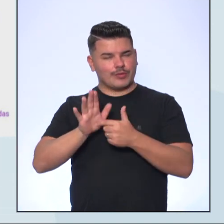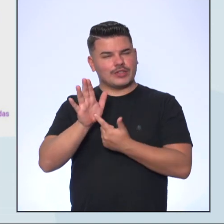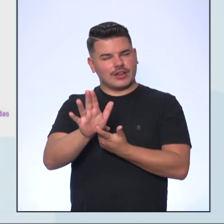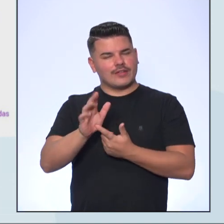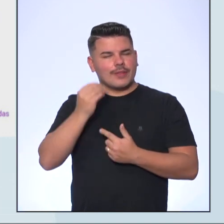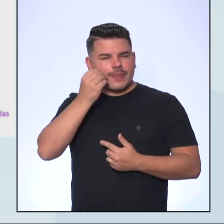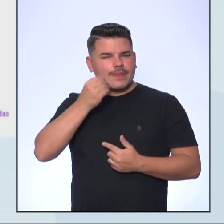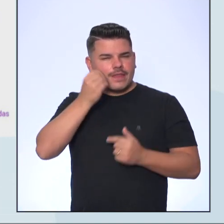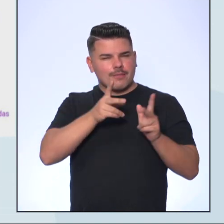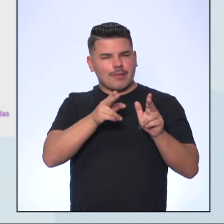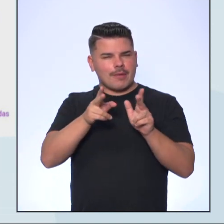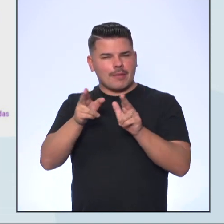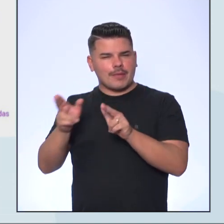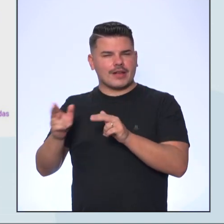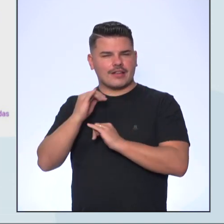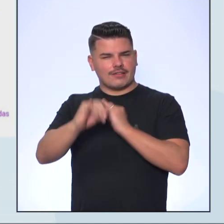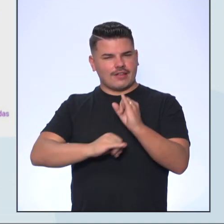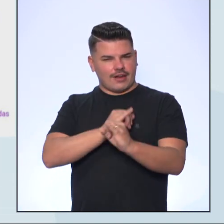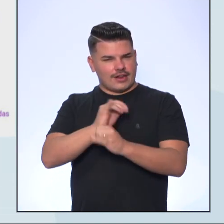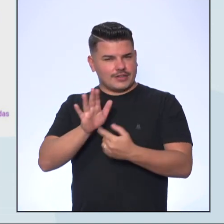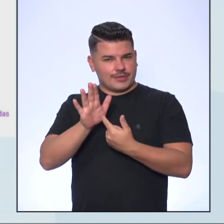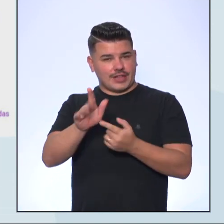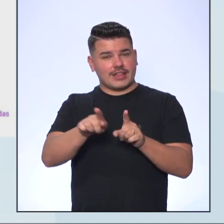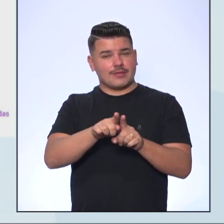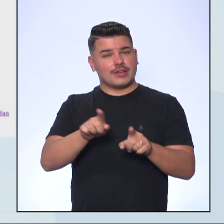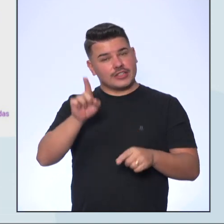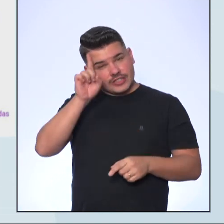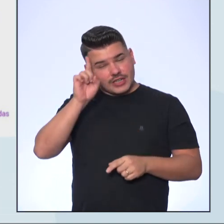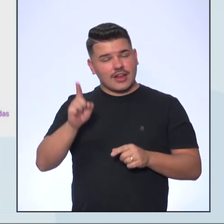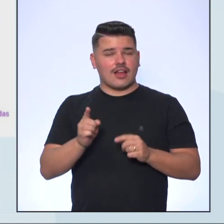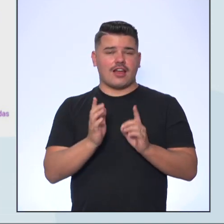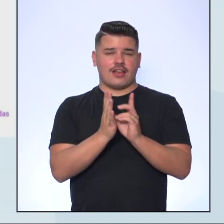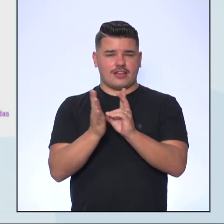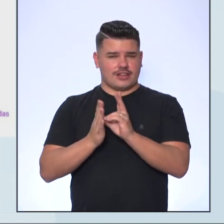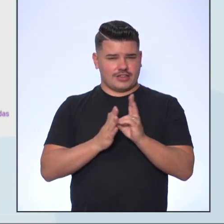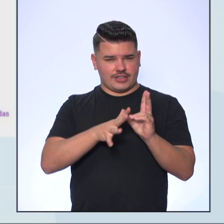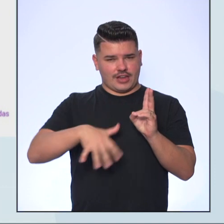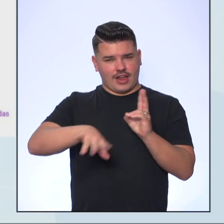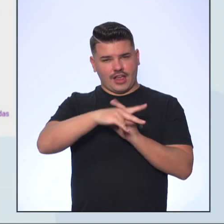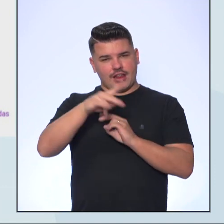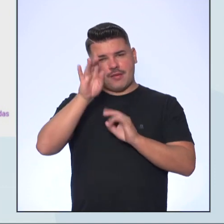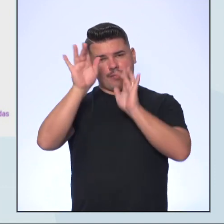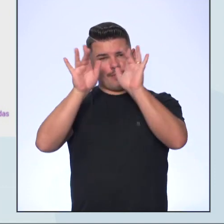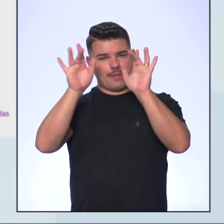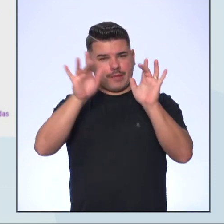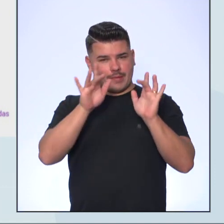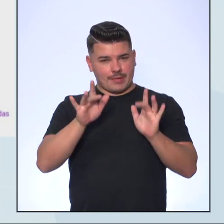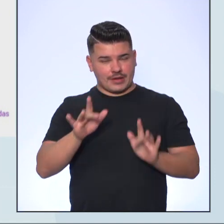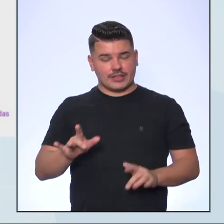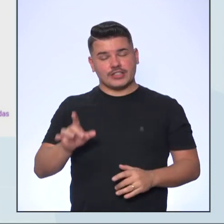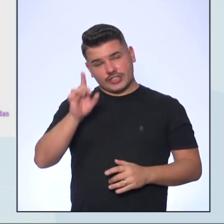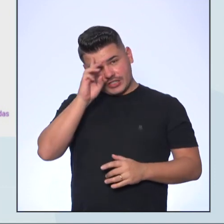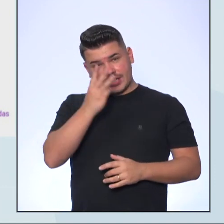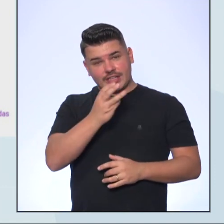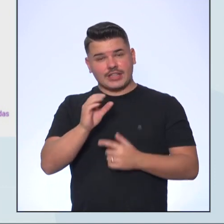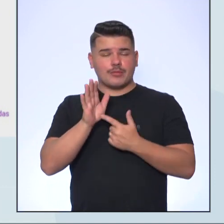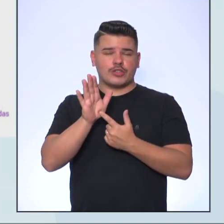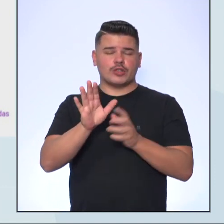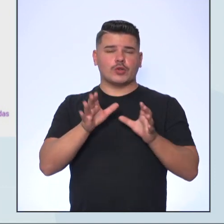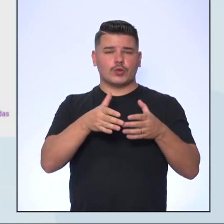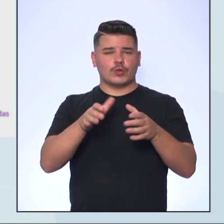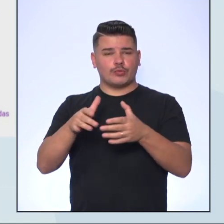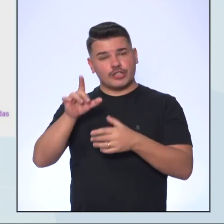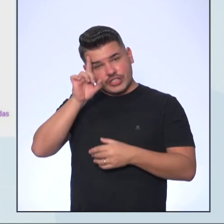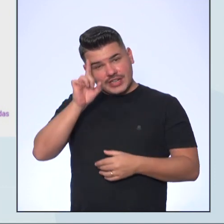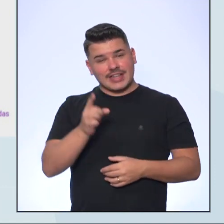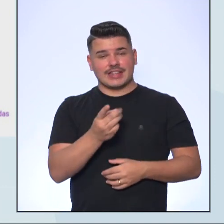1º de julho, dia da palestra Astronomia Indígena. 2 de julho, finalização do mural e apresentação em grupos. E dia 3